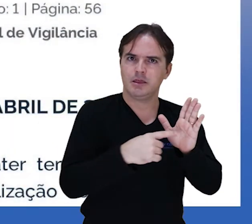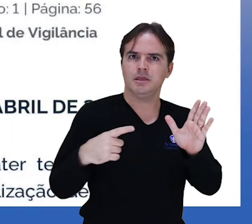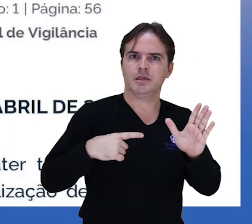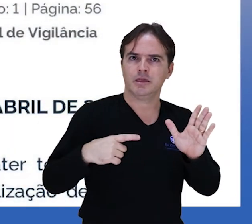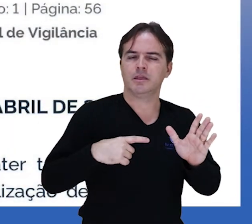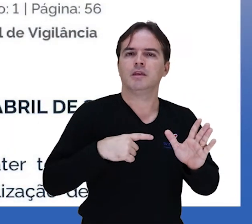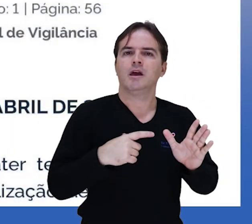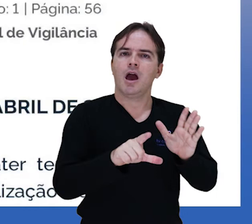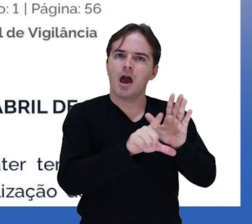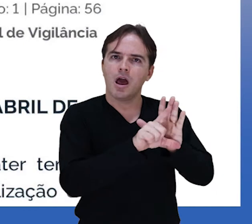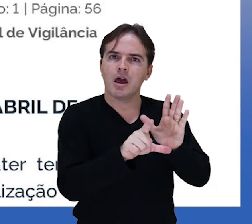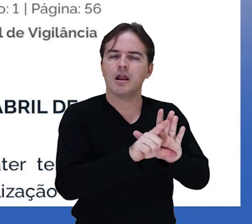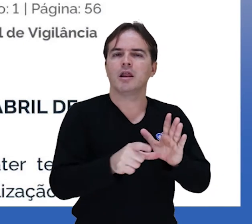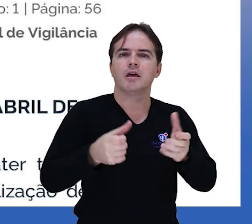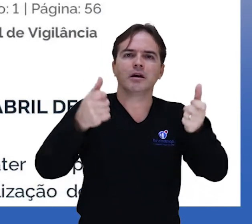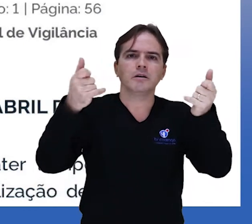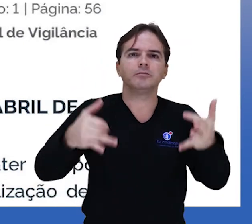né,